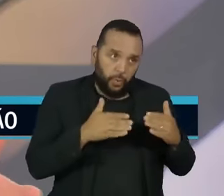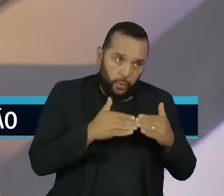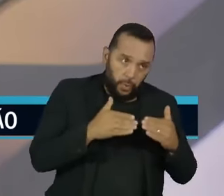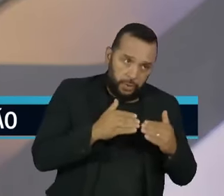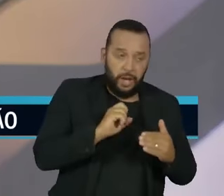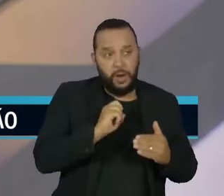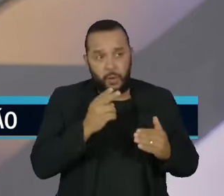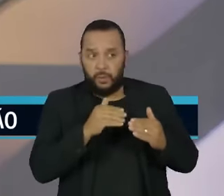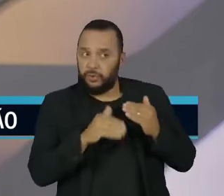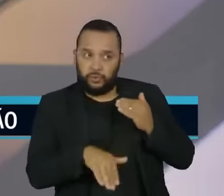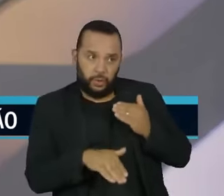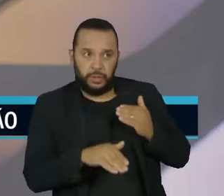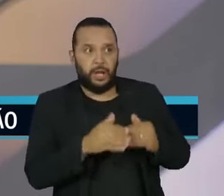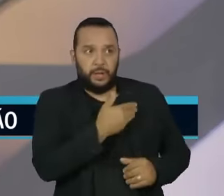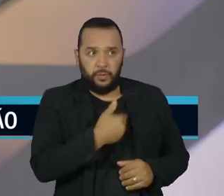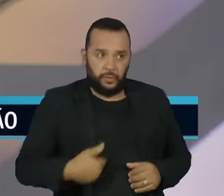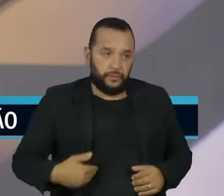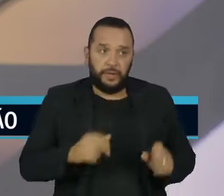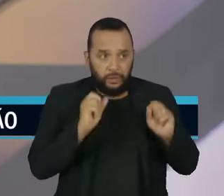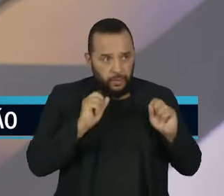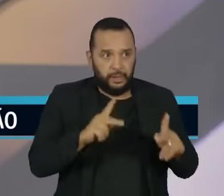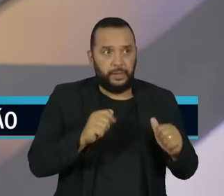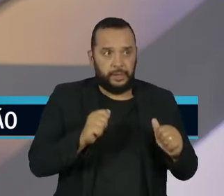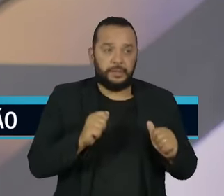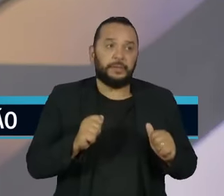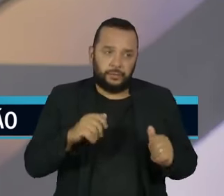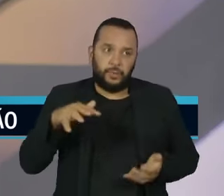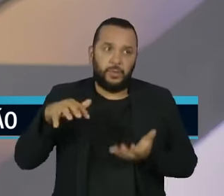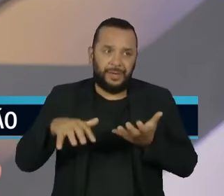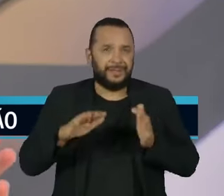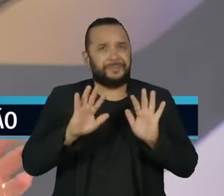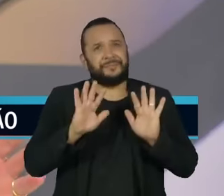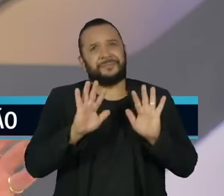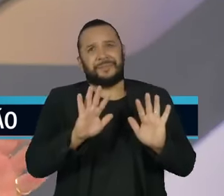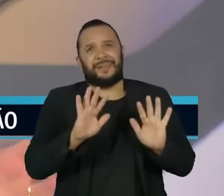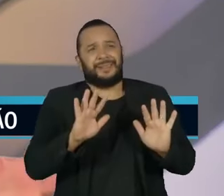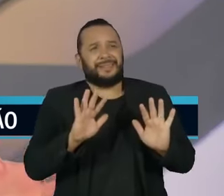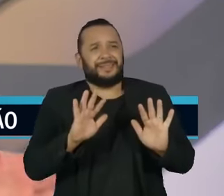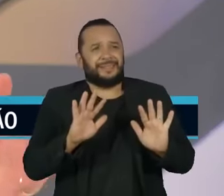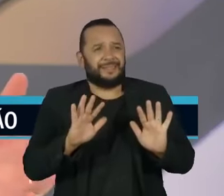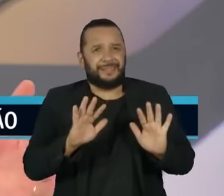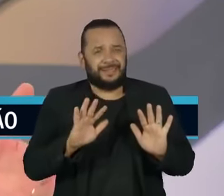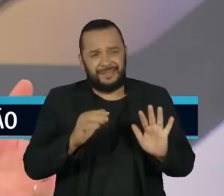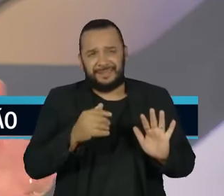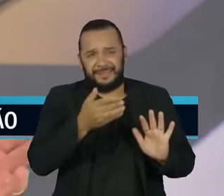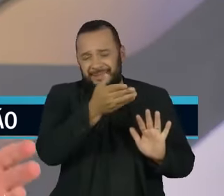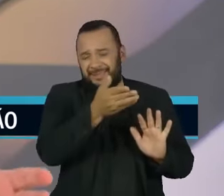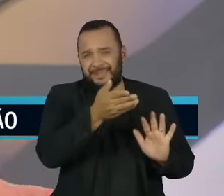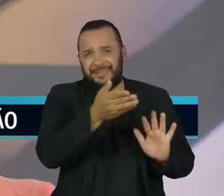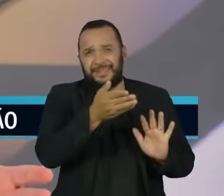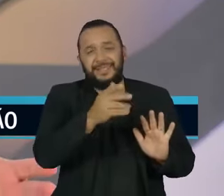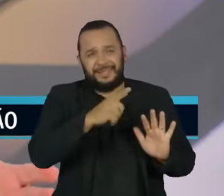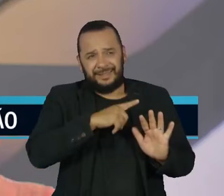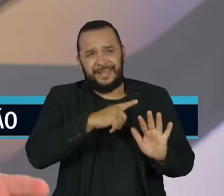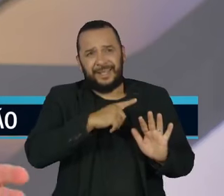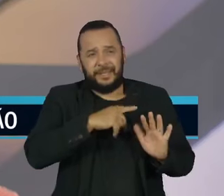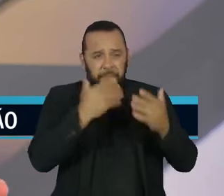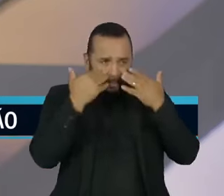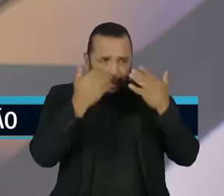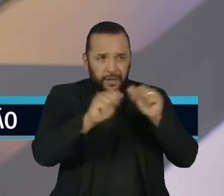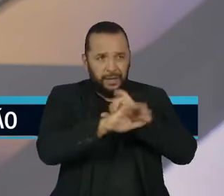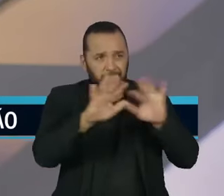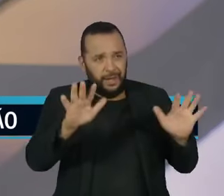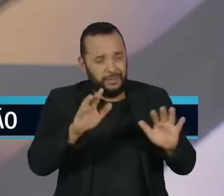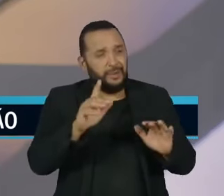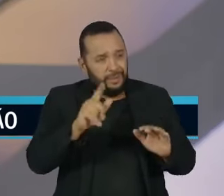da proposição do Governo da e ou da reação do Congresso mas não não há nada de obscuro A esse respeito quer dizer e eh são os